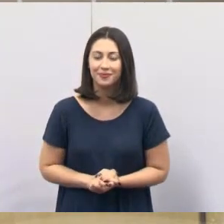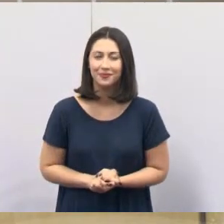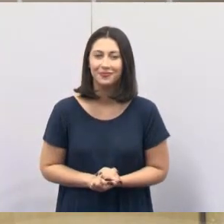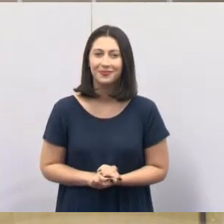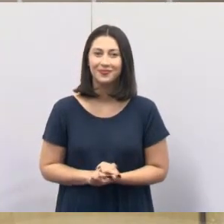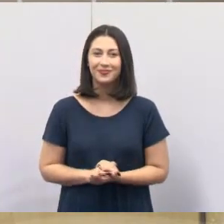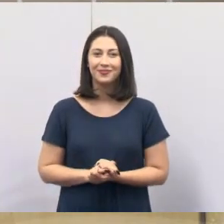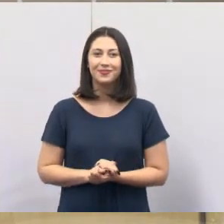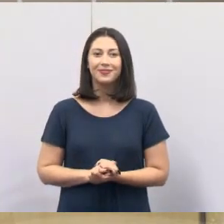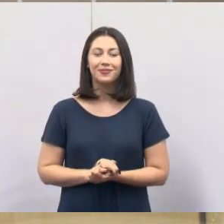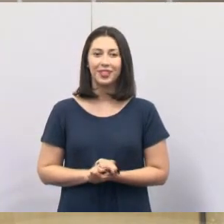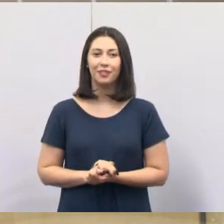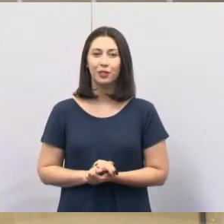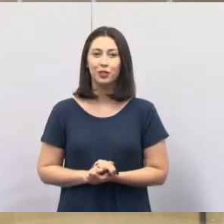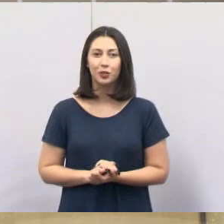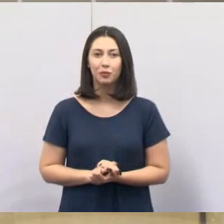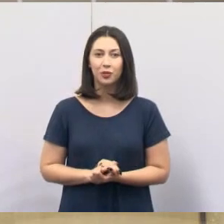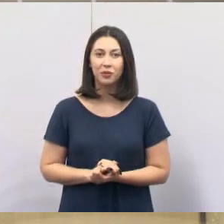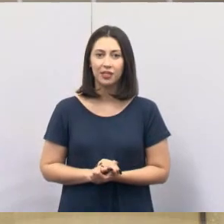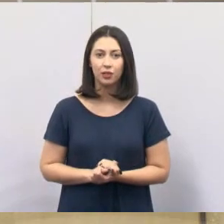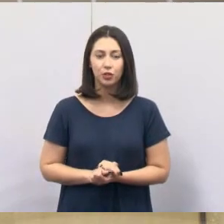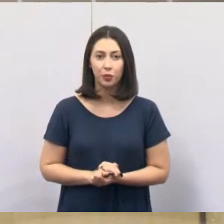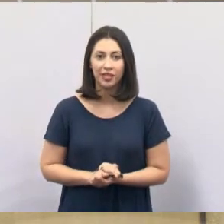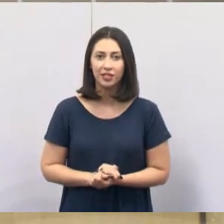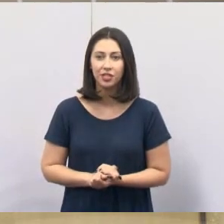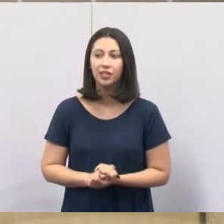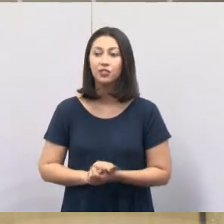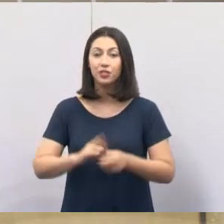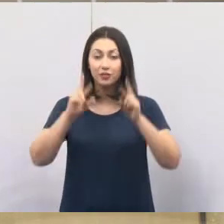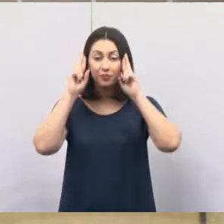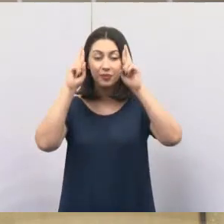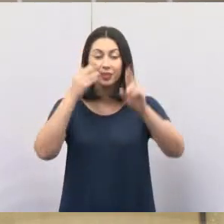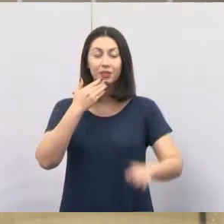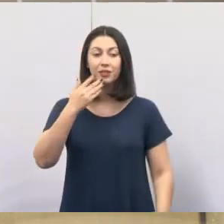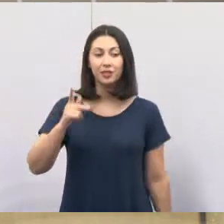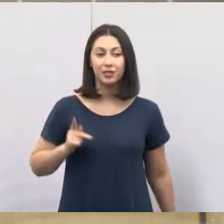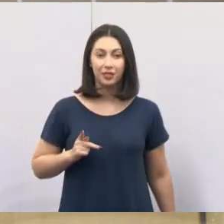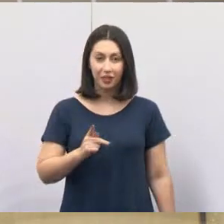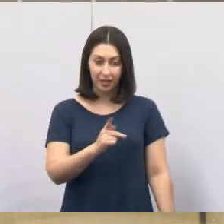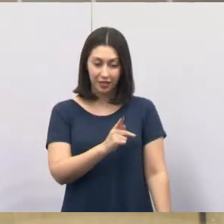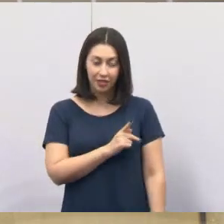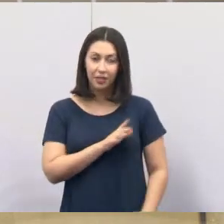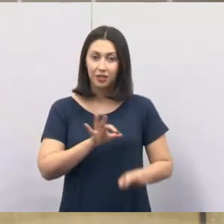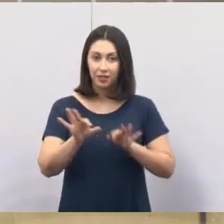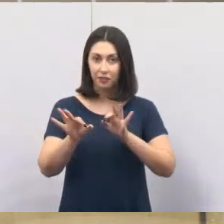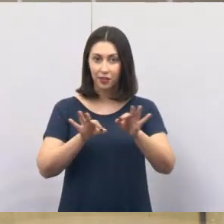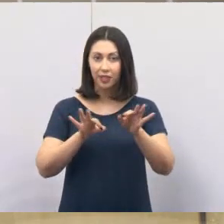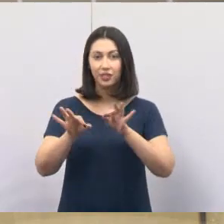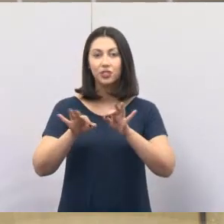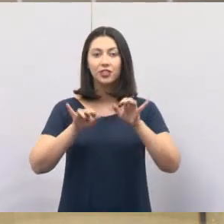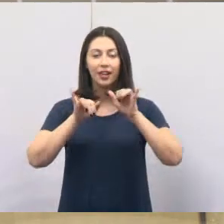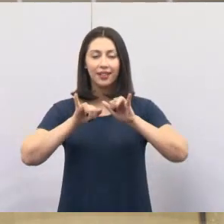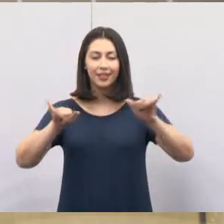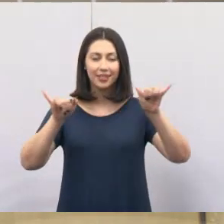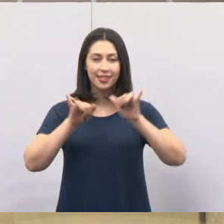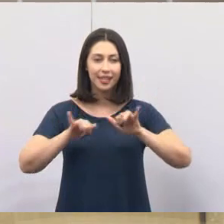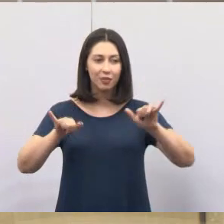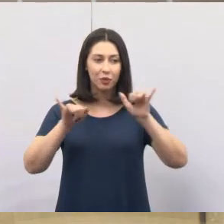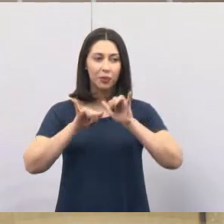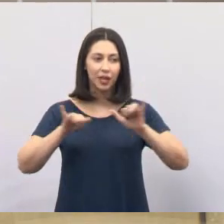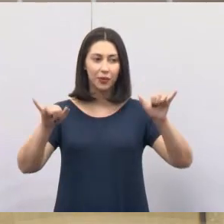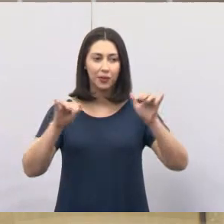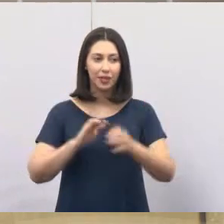no ano 2022. Feito esse registro, respeitosamente, requerendo o presidente dessa casa que seja adotado as providências habituais para a divulgação da